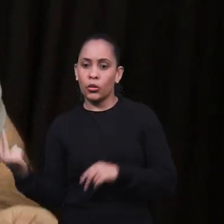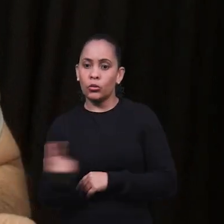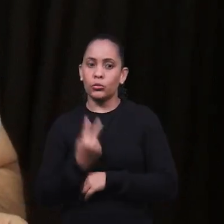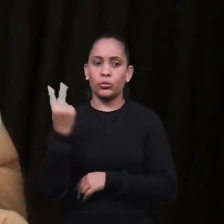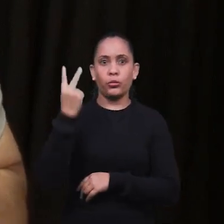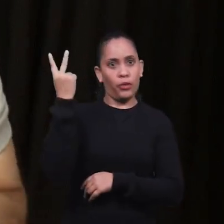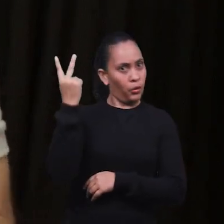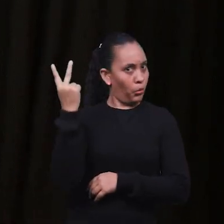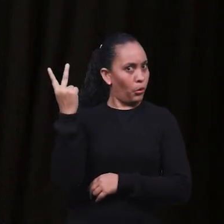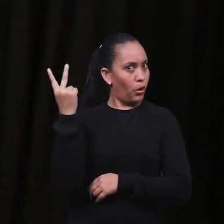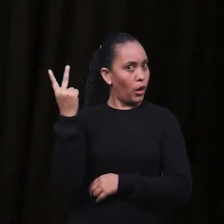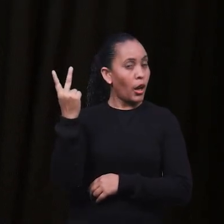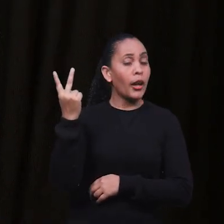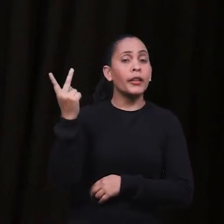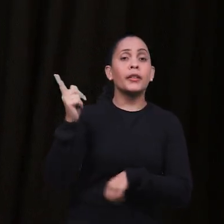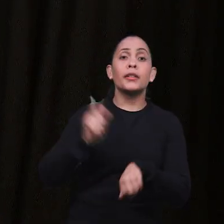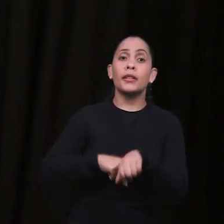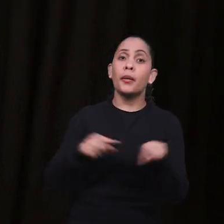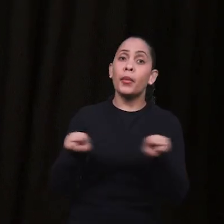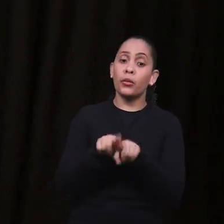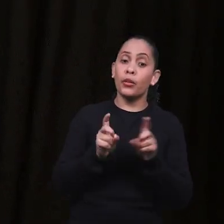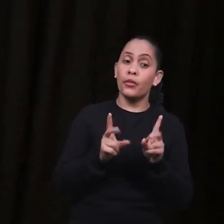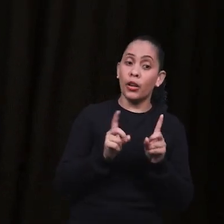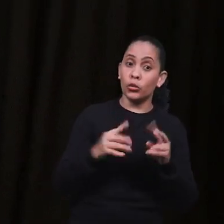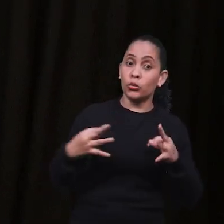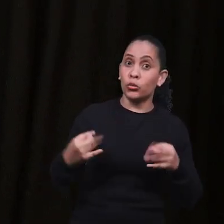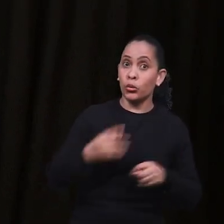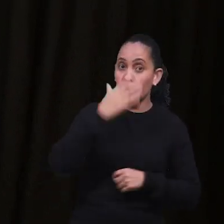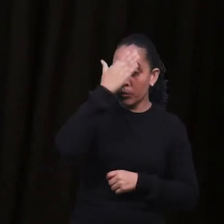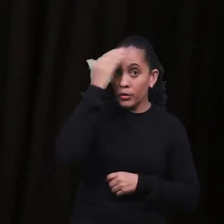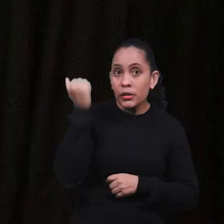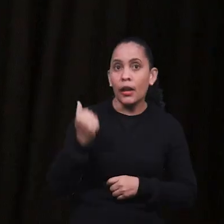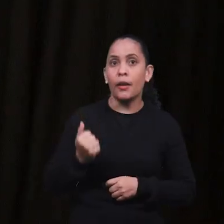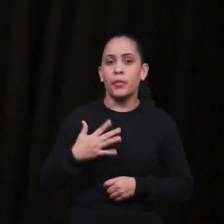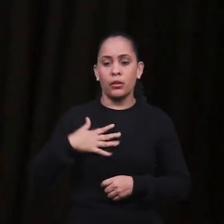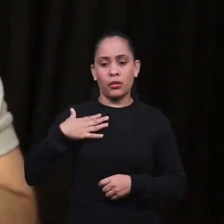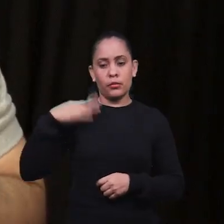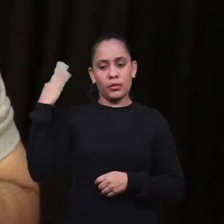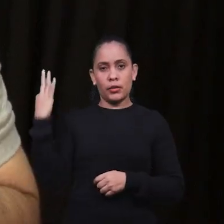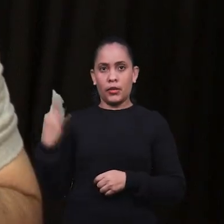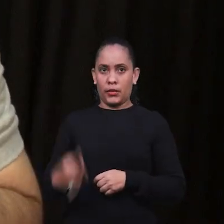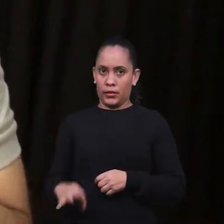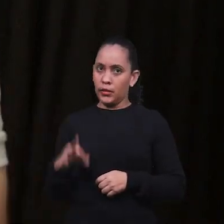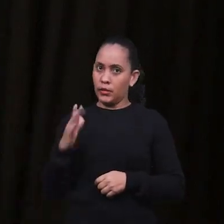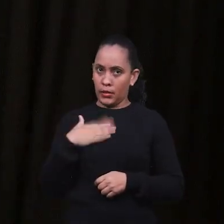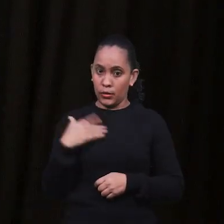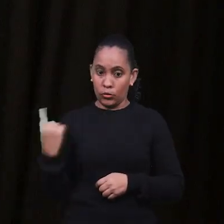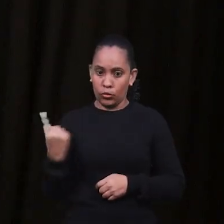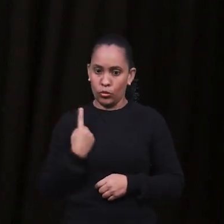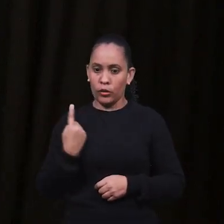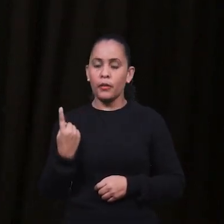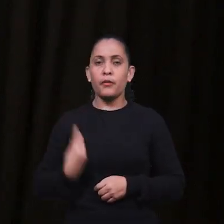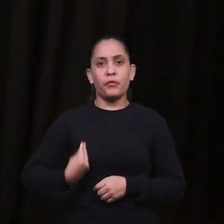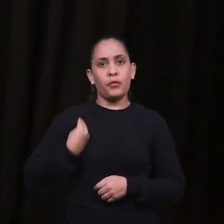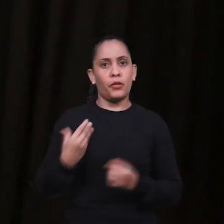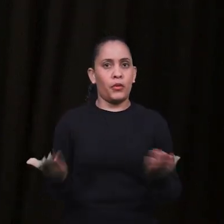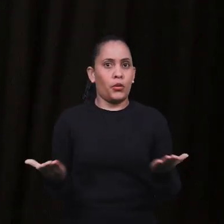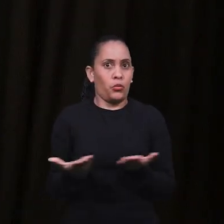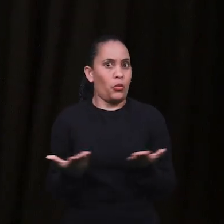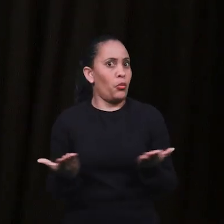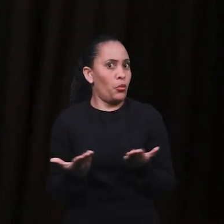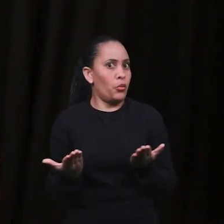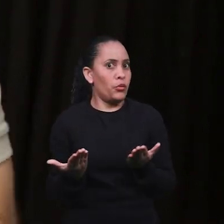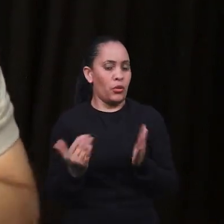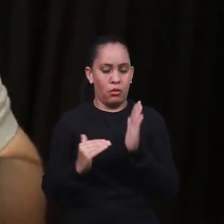de quanto custa por quanto vende. Então, cada um sabe quanto é o seu custo de produção, mas eu tenho certeza que, pelos níveis que nós estamos